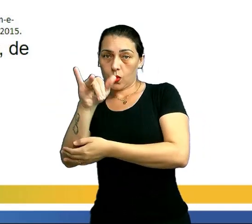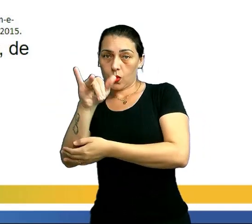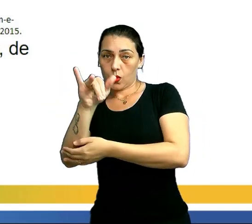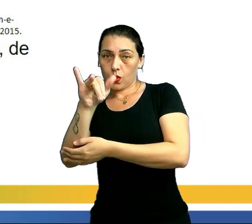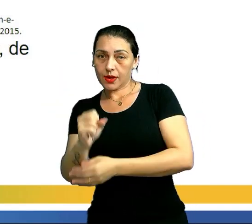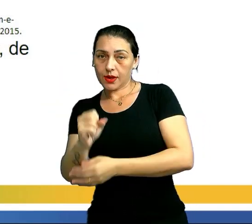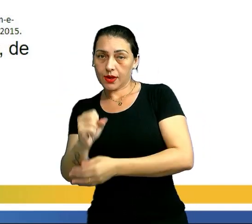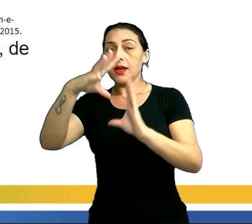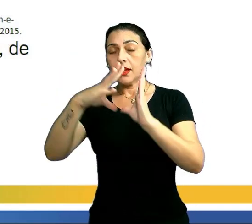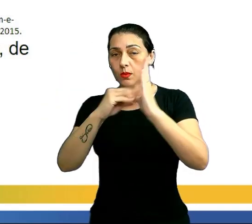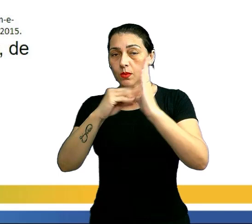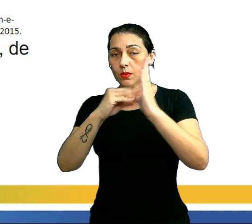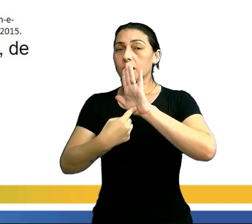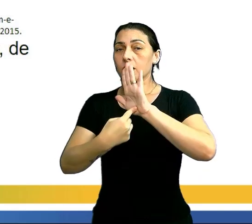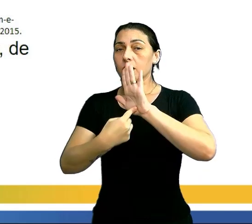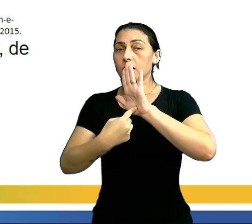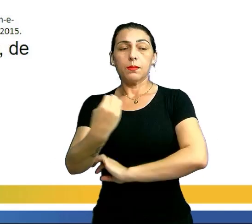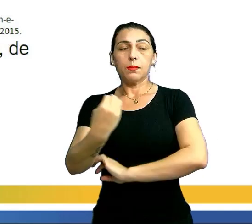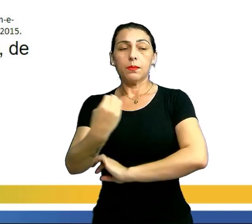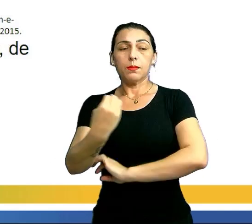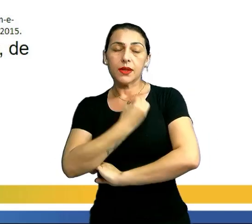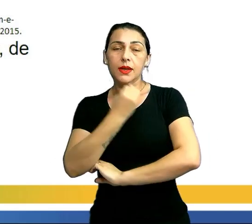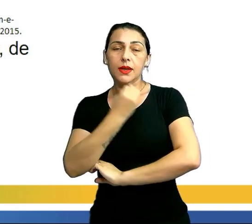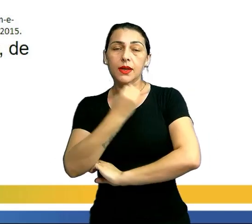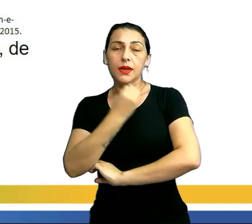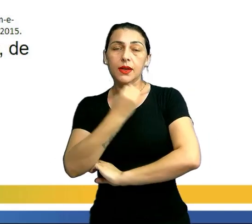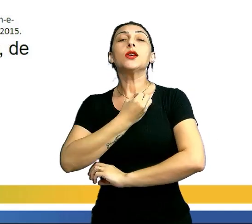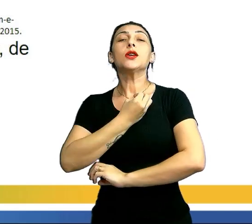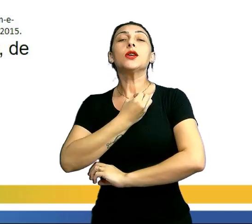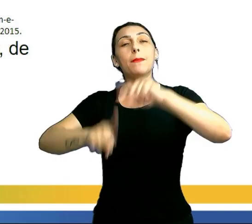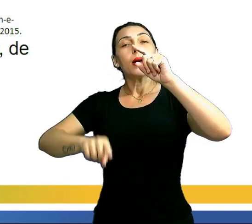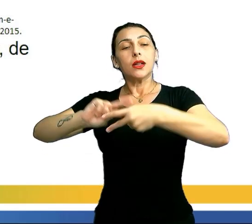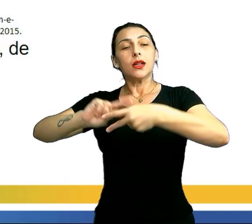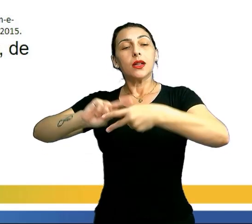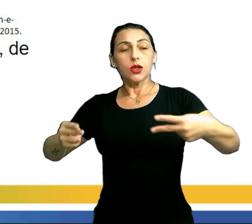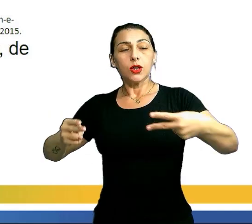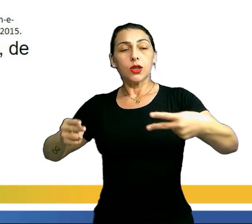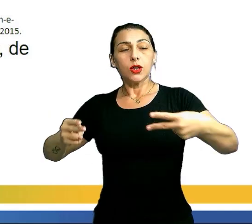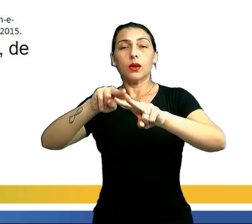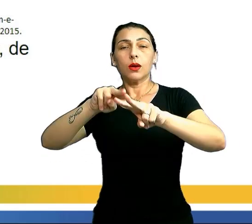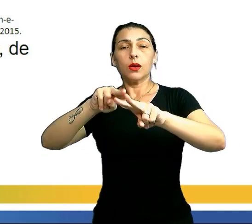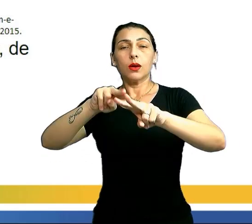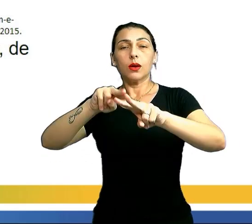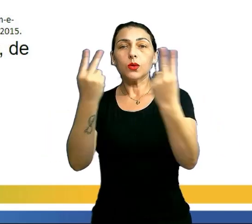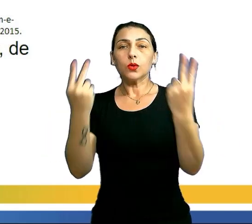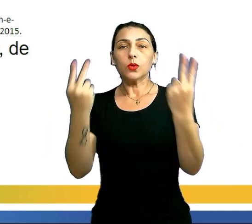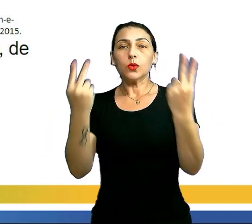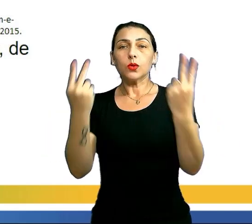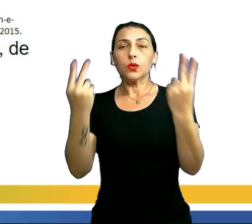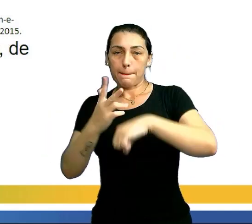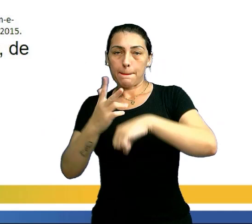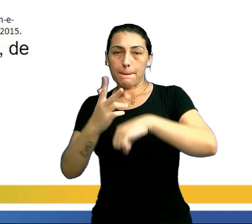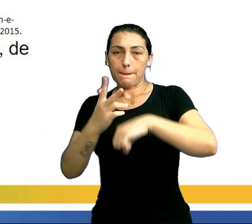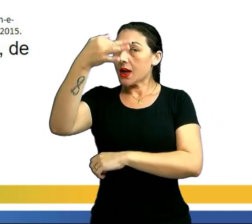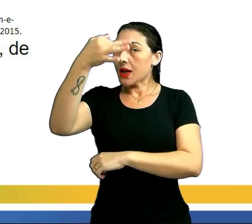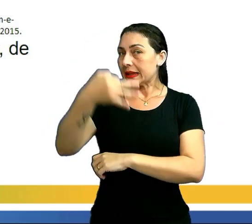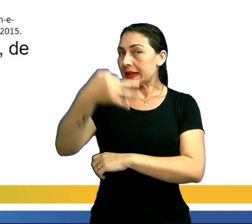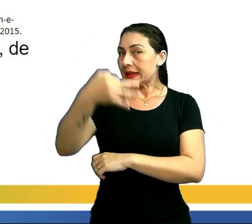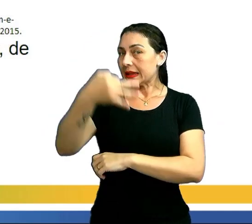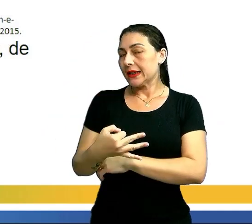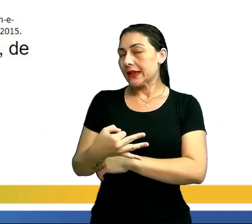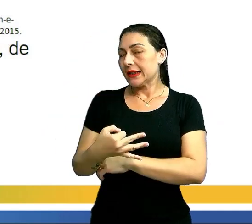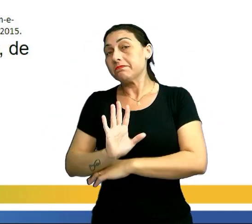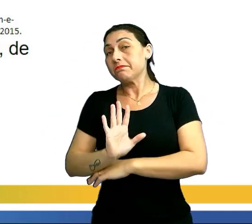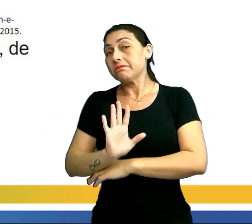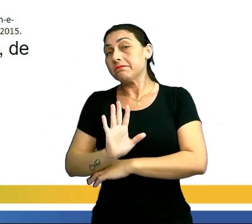Então, esse modelo explica a presença de material genético e dupla membrana. Esse parece que é o